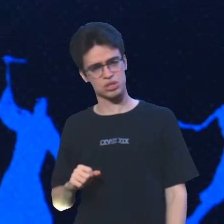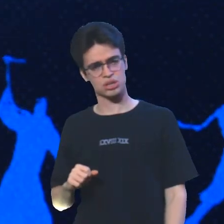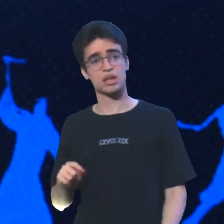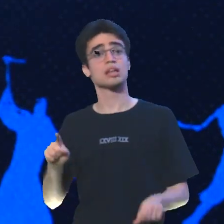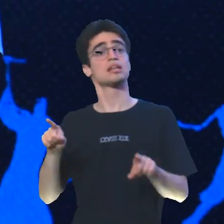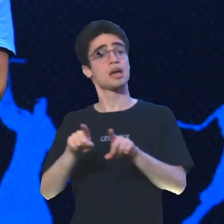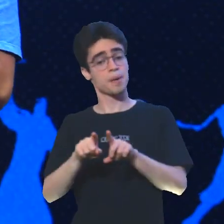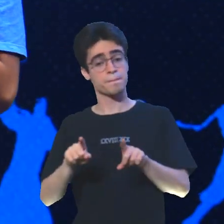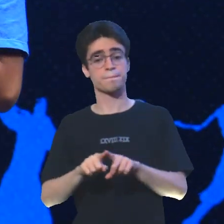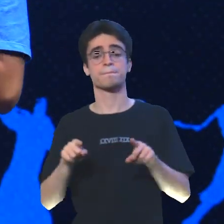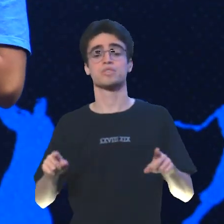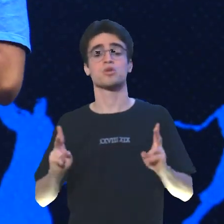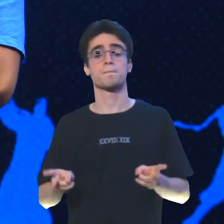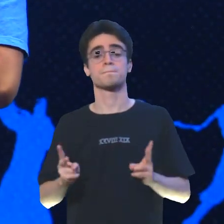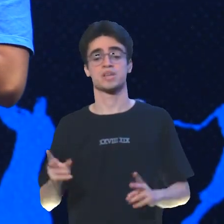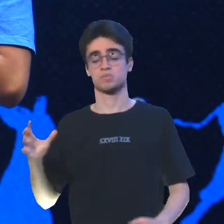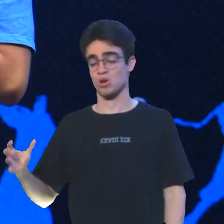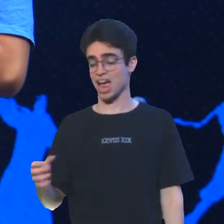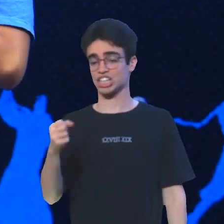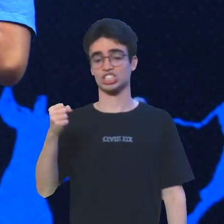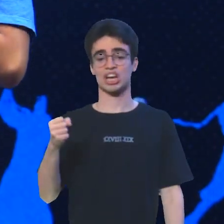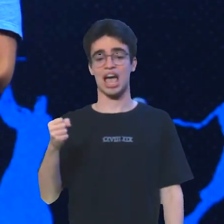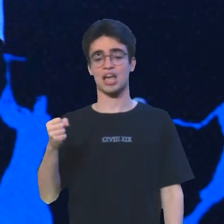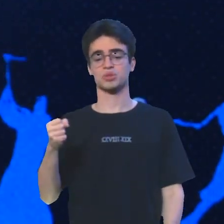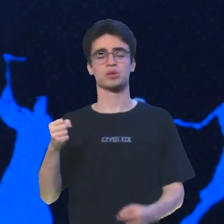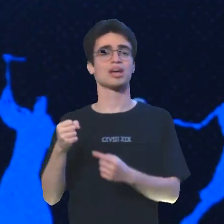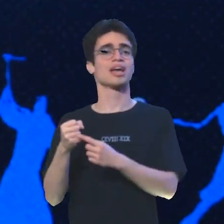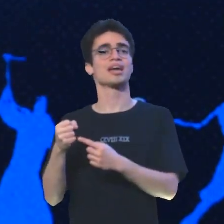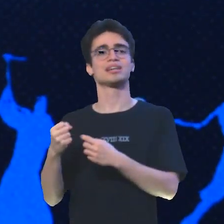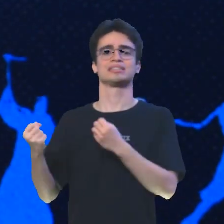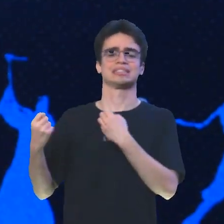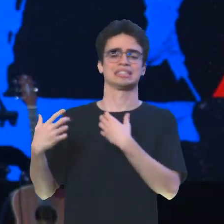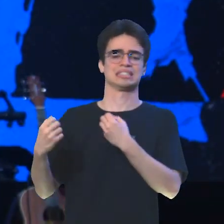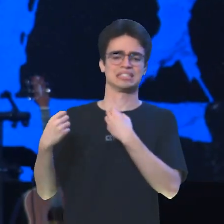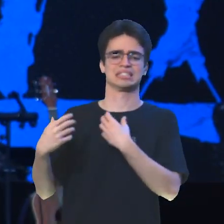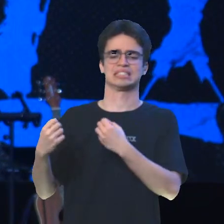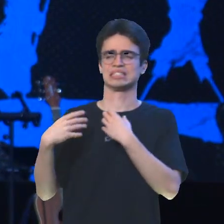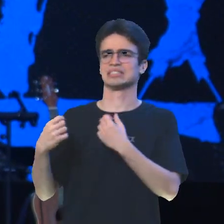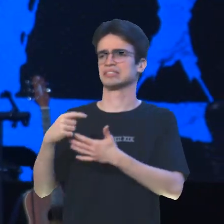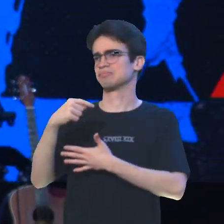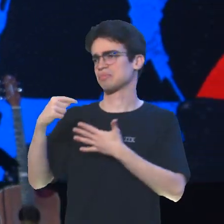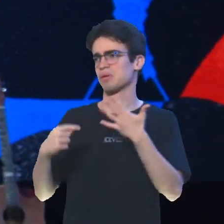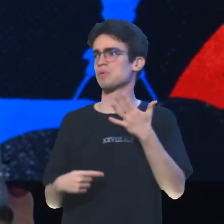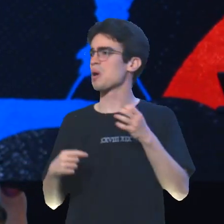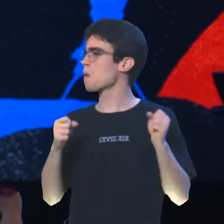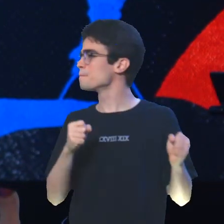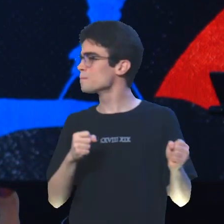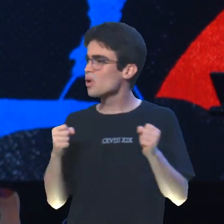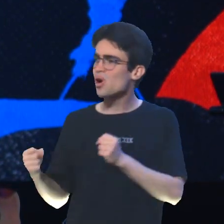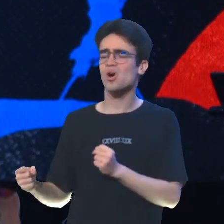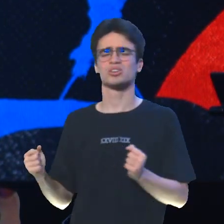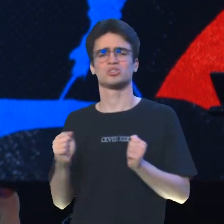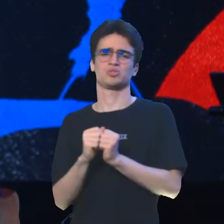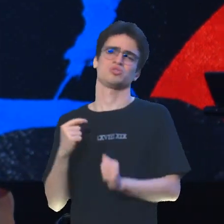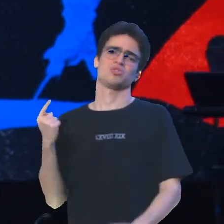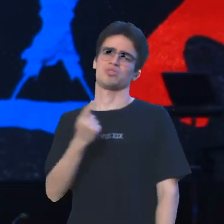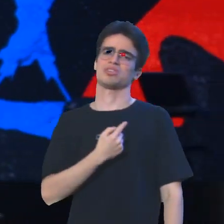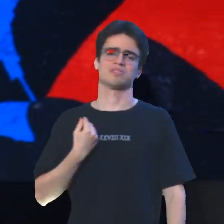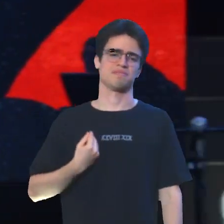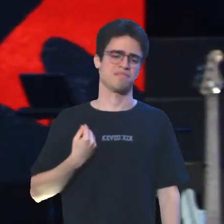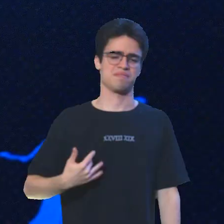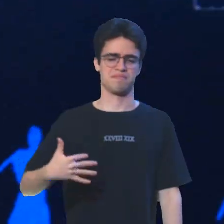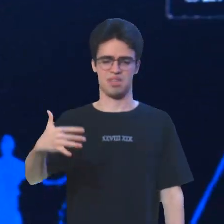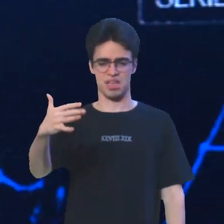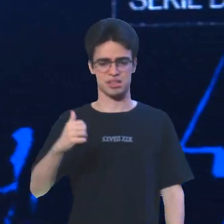mesmo bordão, esse mesmo cajado, ele nos ensina lições poderosas na nossa caminhada cristã. E eu